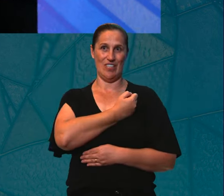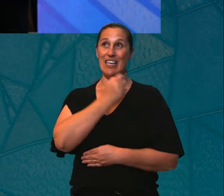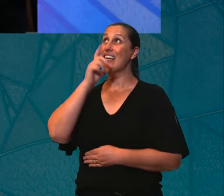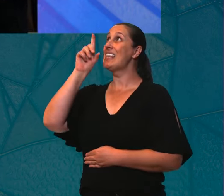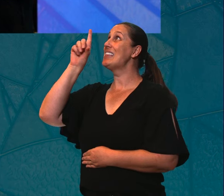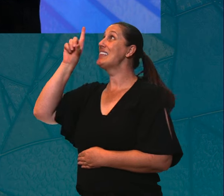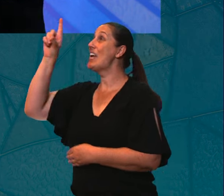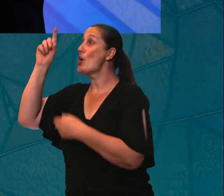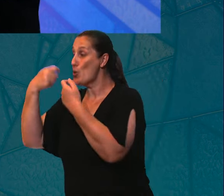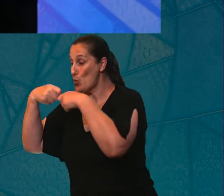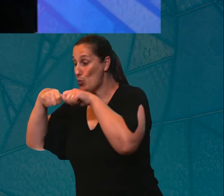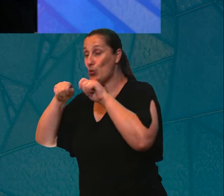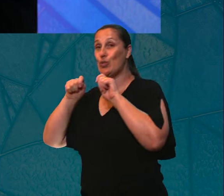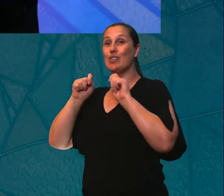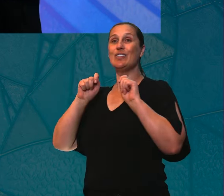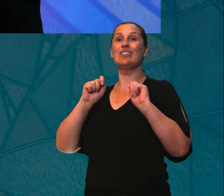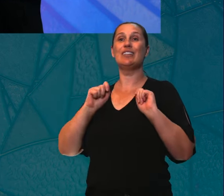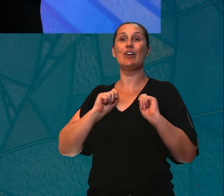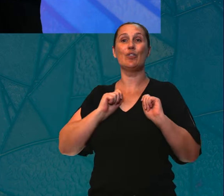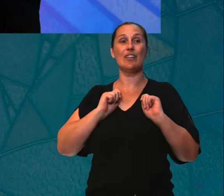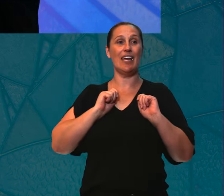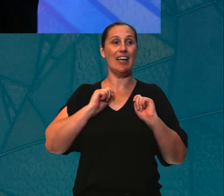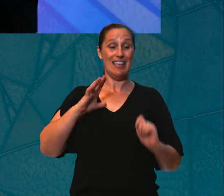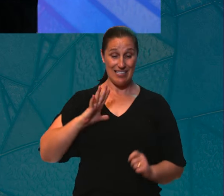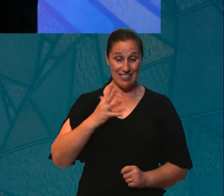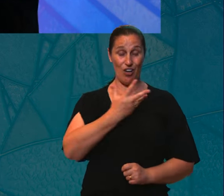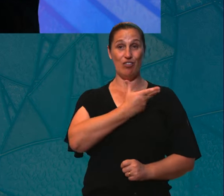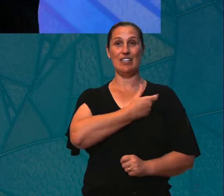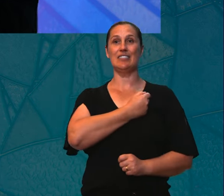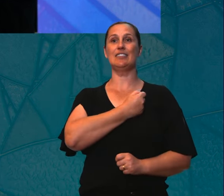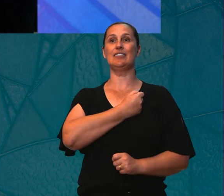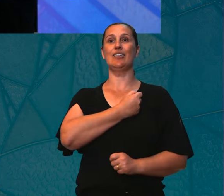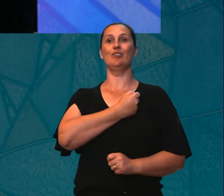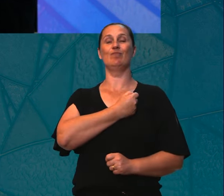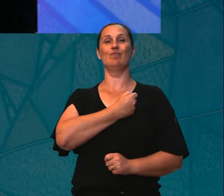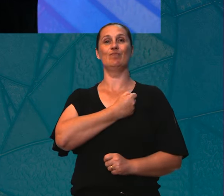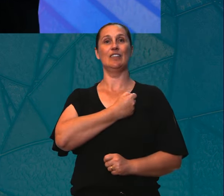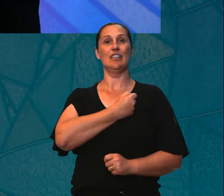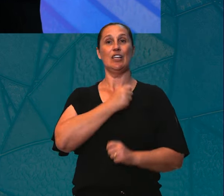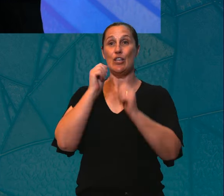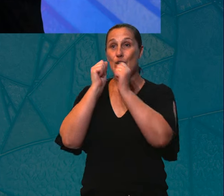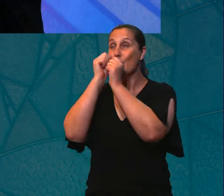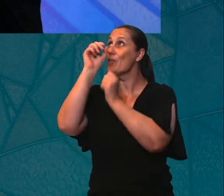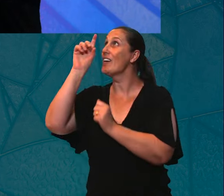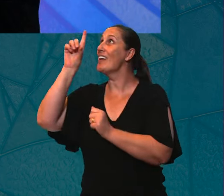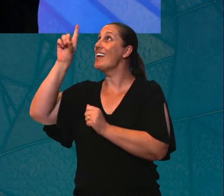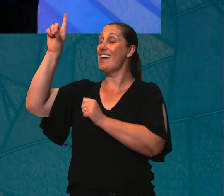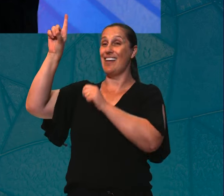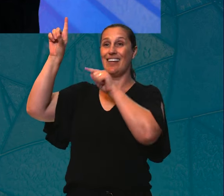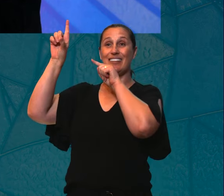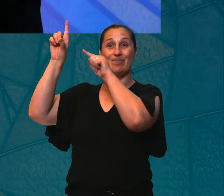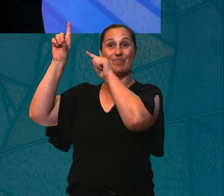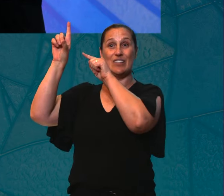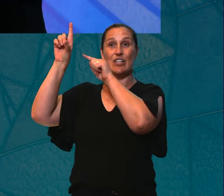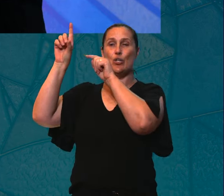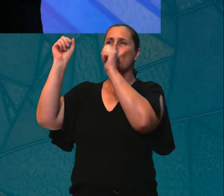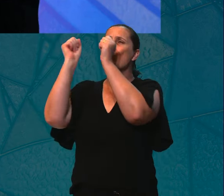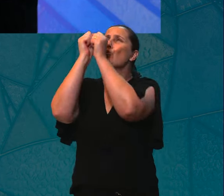ressuscitou com Cristo e com ele nos fez assentar nos lugares